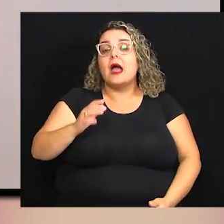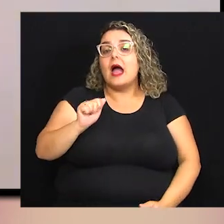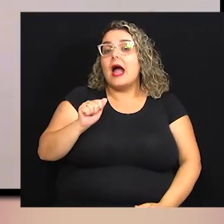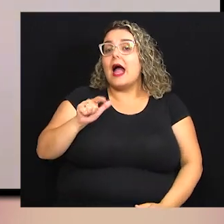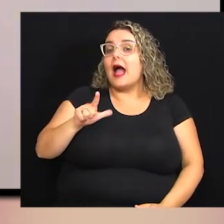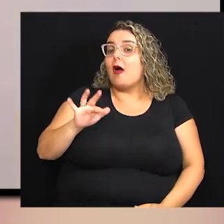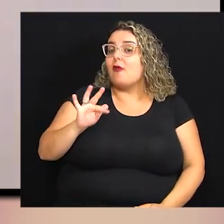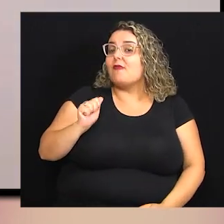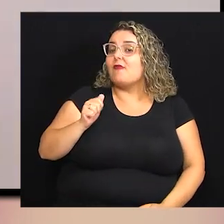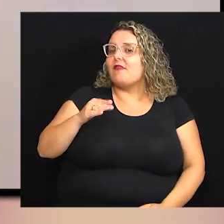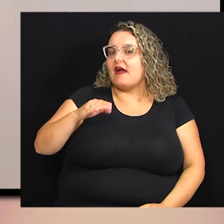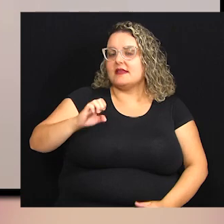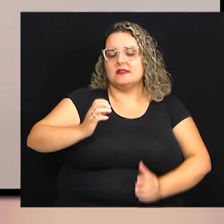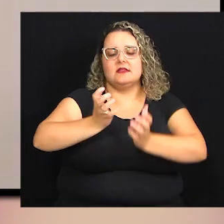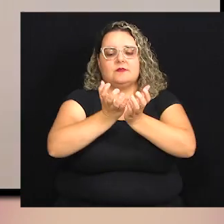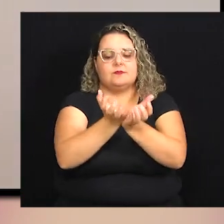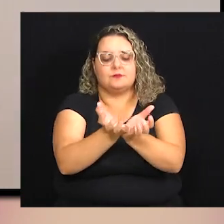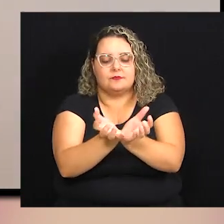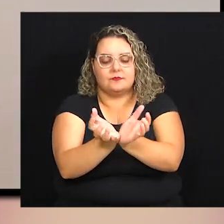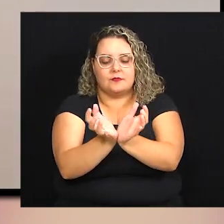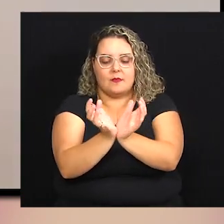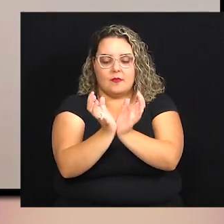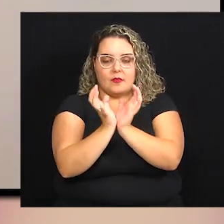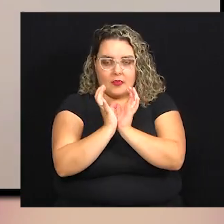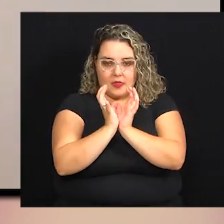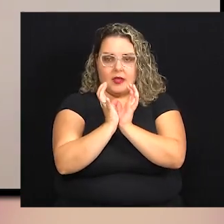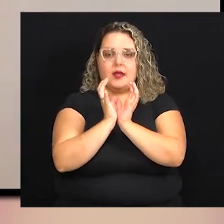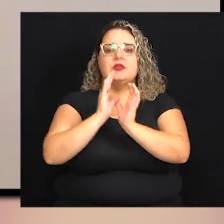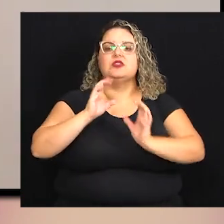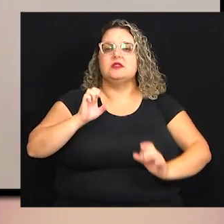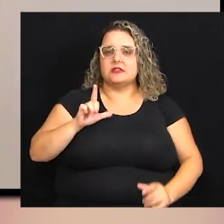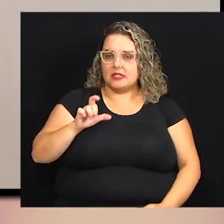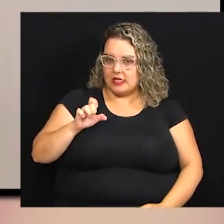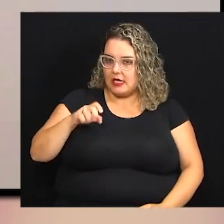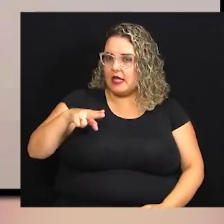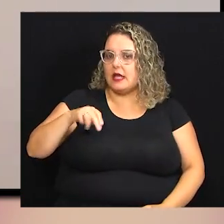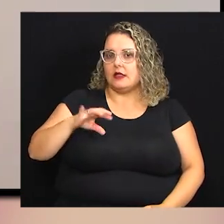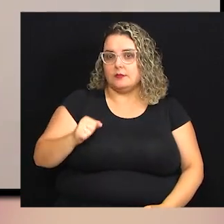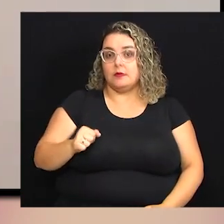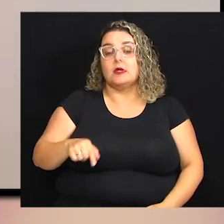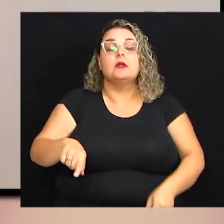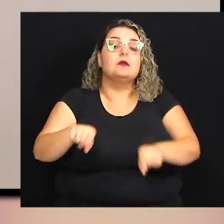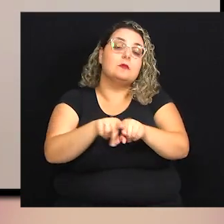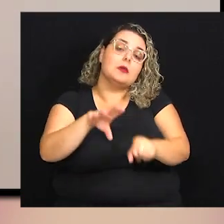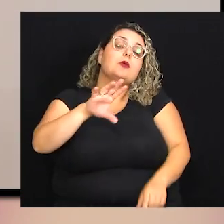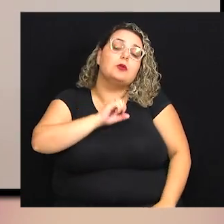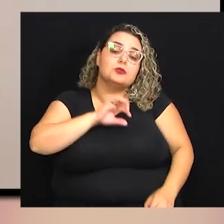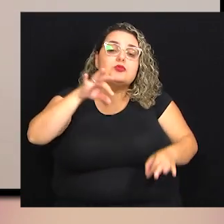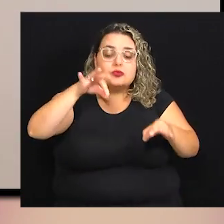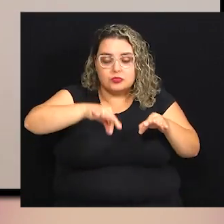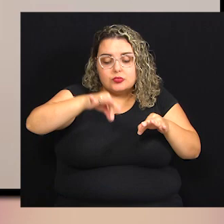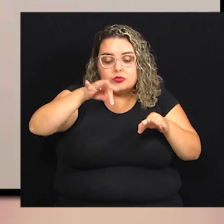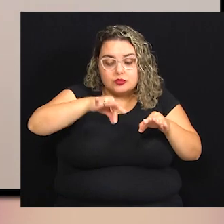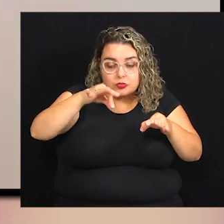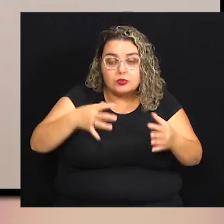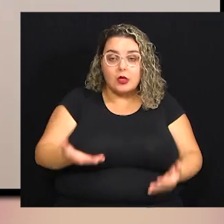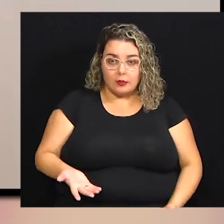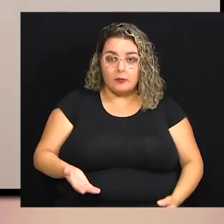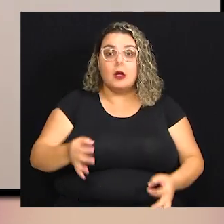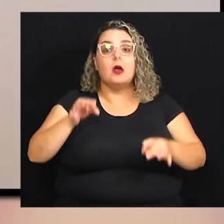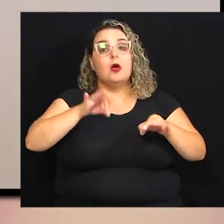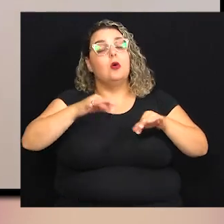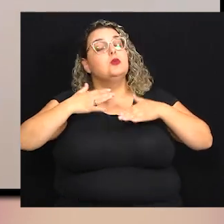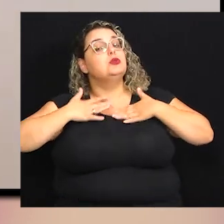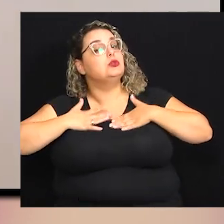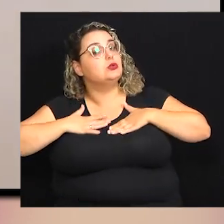alimento calmante por causa da quantidade de selênio que ela tem. E aí eu gosto muito dos chás, né? E aí os chás,